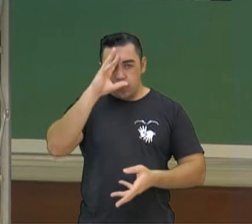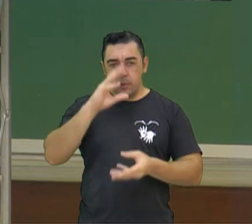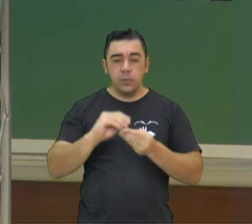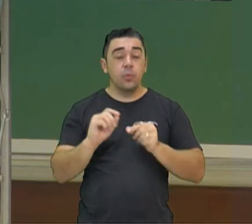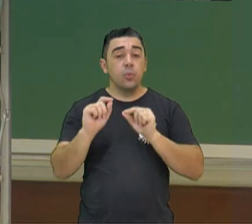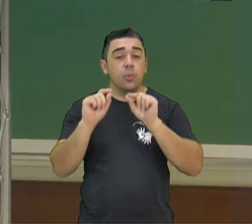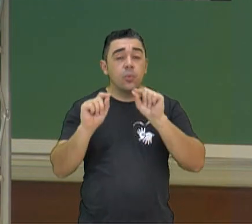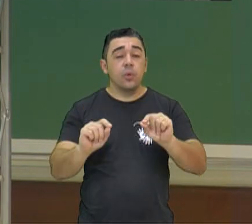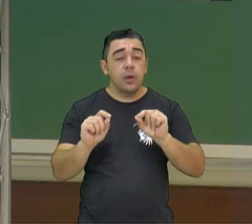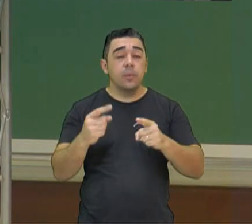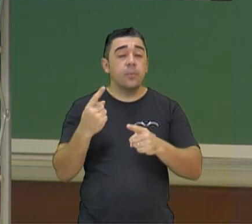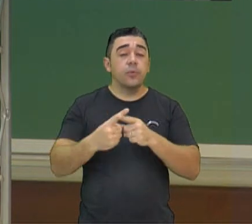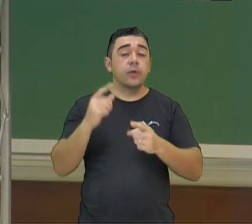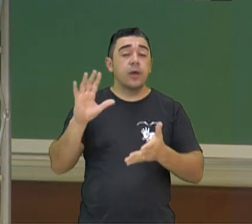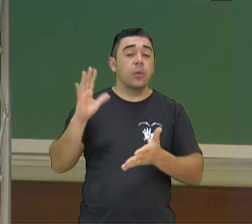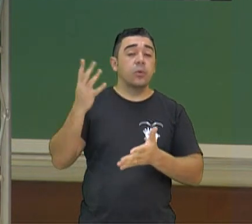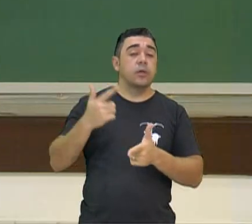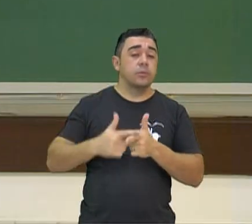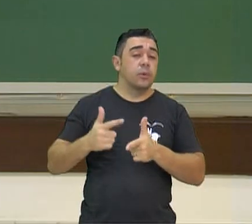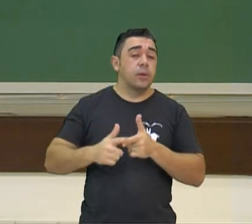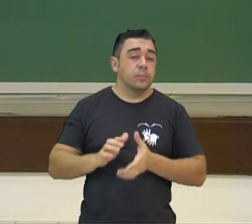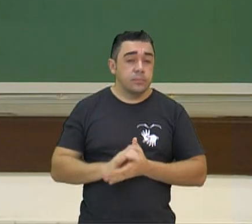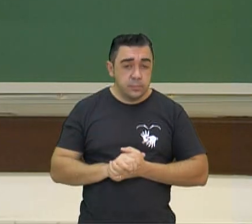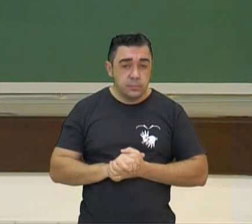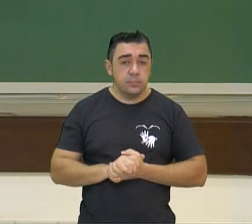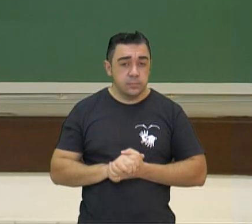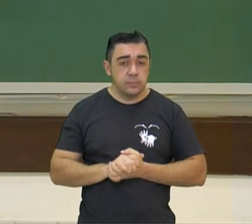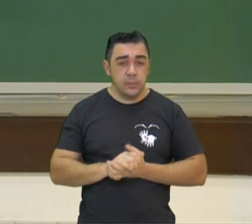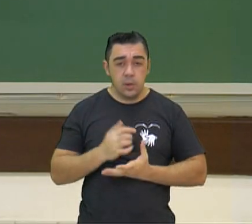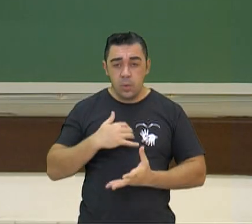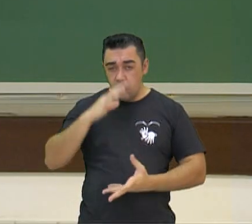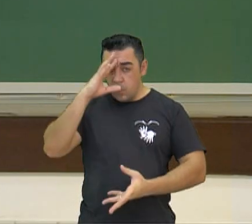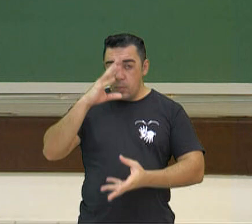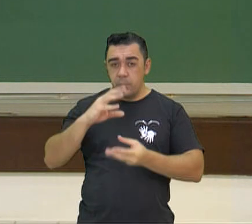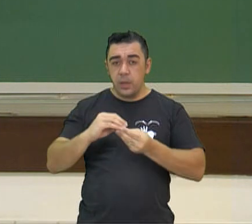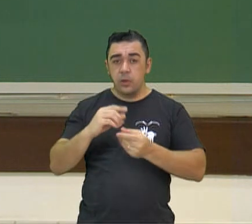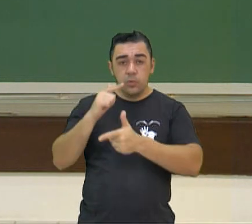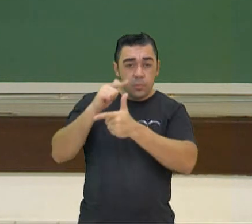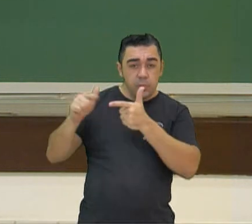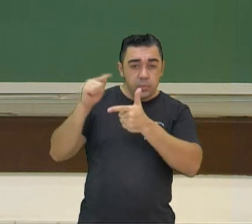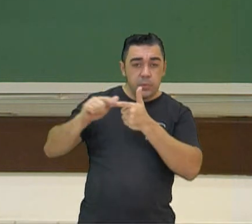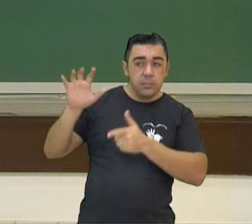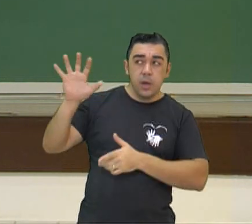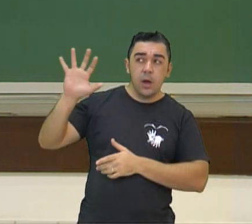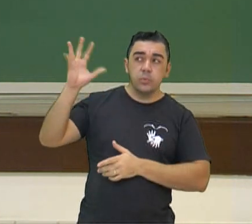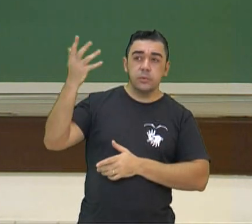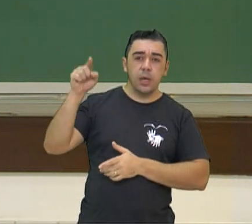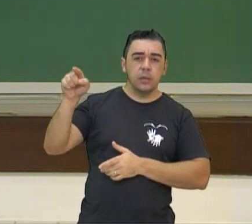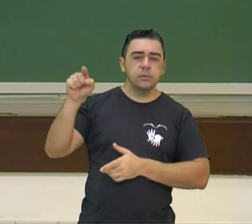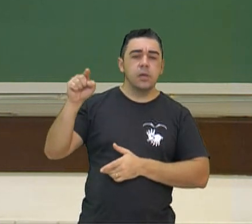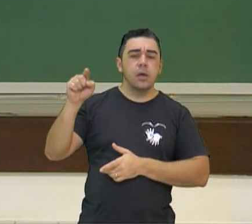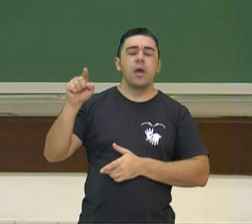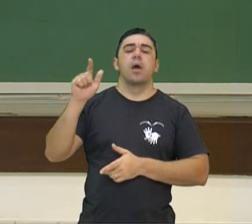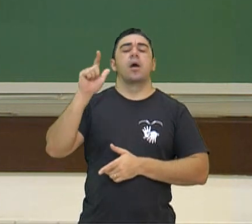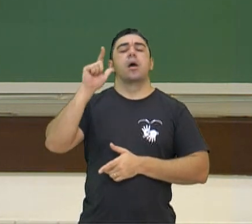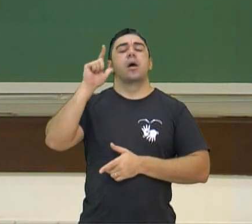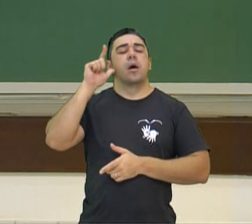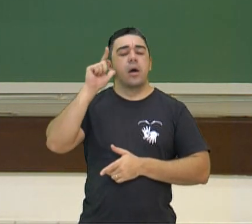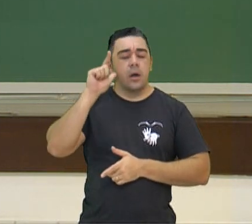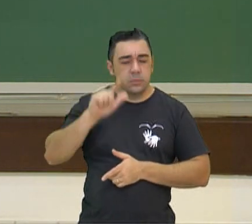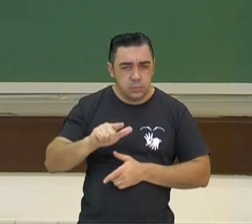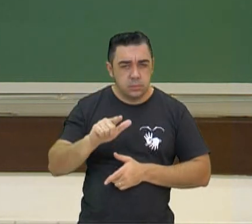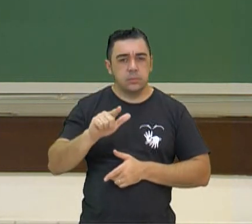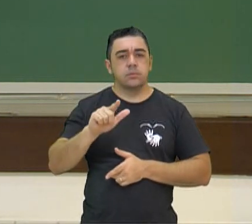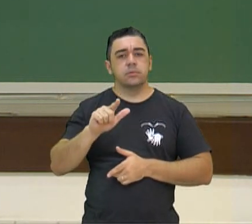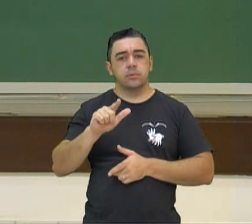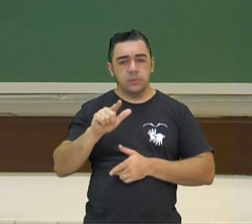entender por que elas acontecem. Quando eu entendo por que acontecem os conflitos, eu consigo transpor essas